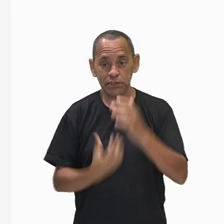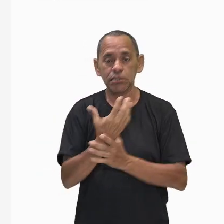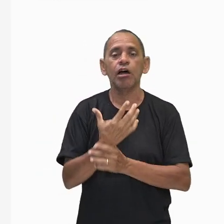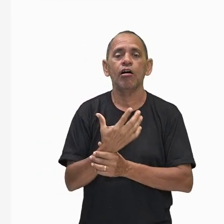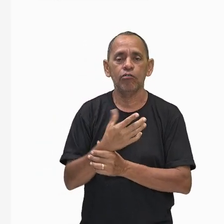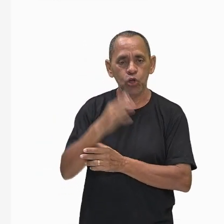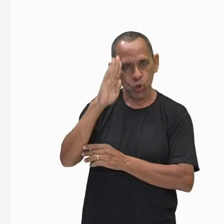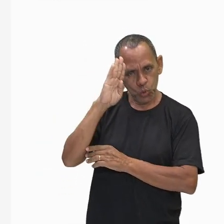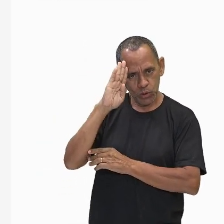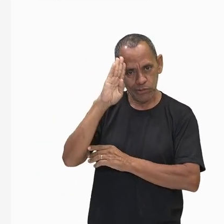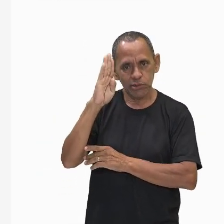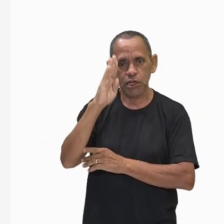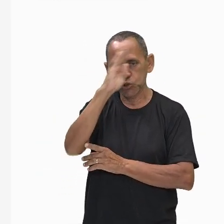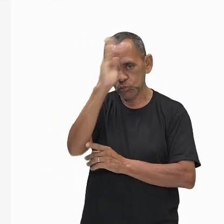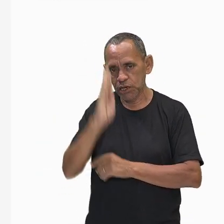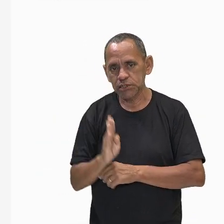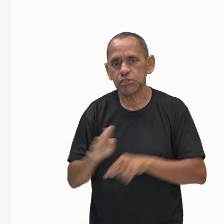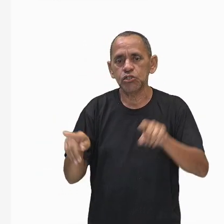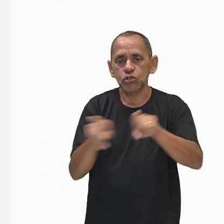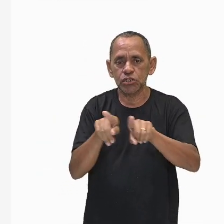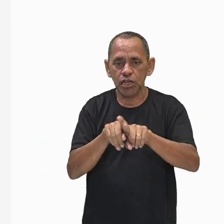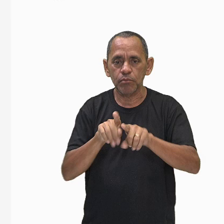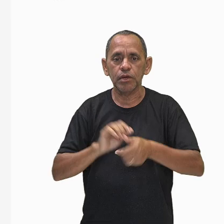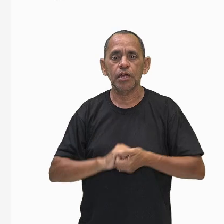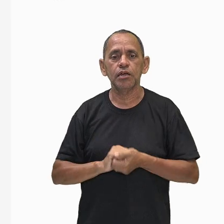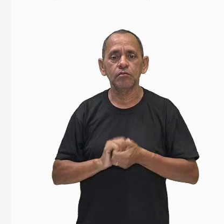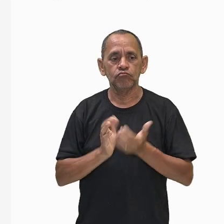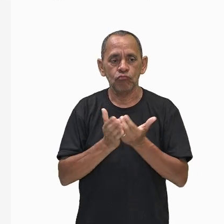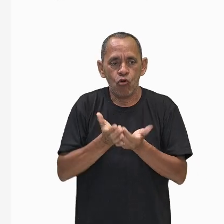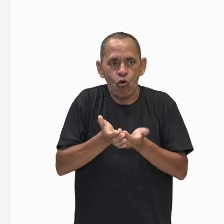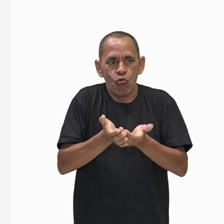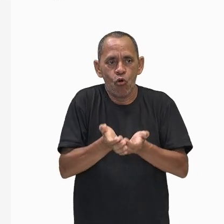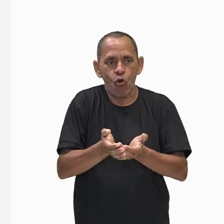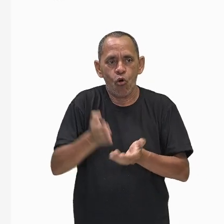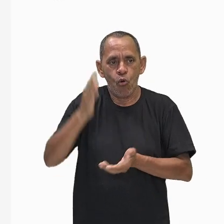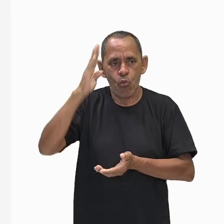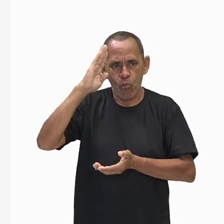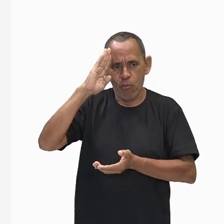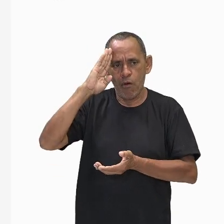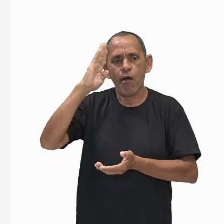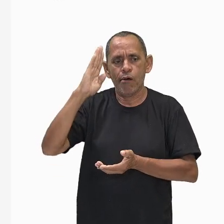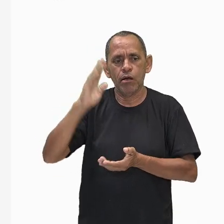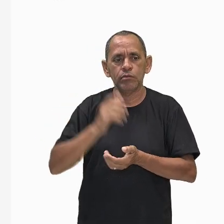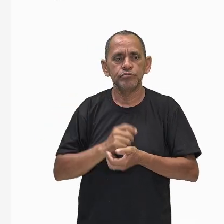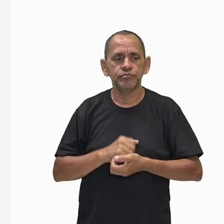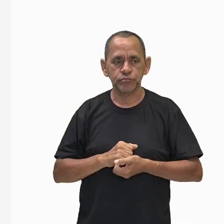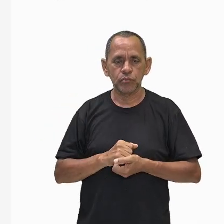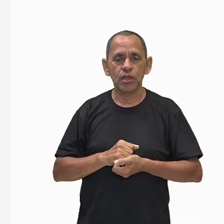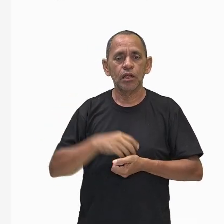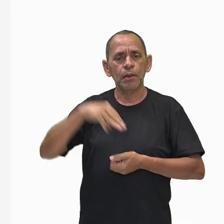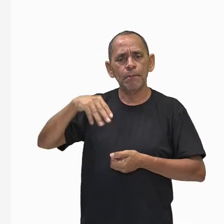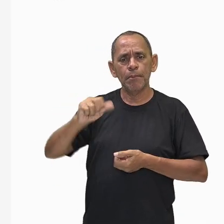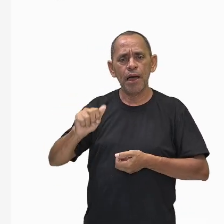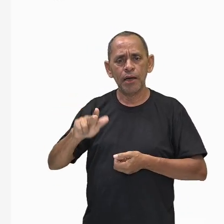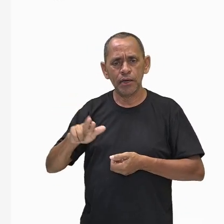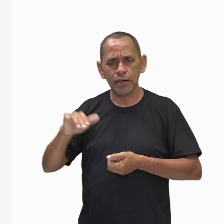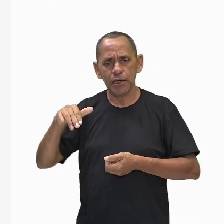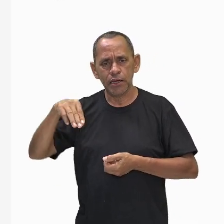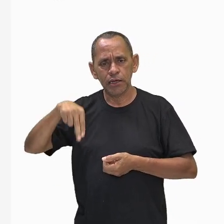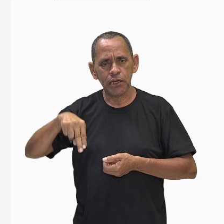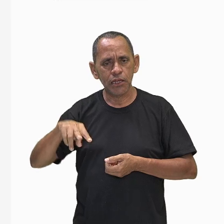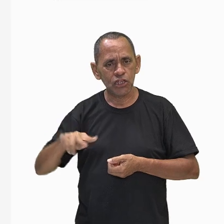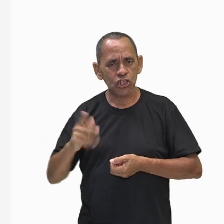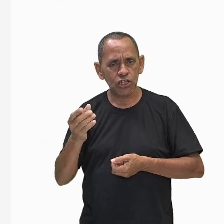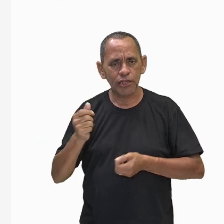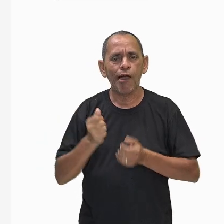Exército Brasileiro como da própria Armada Nacional, que viria a ser posteriormente a Marinha do Brasil, tá, gente?